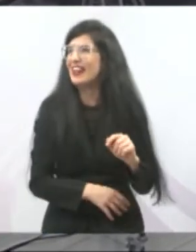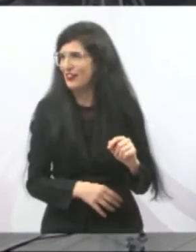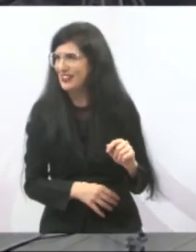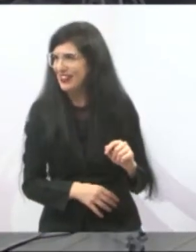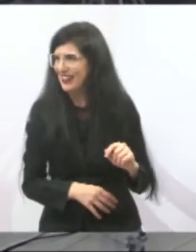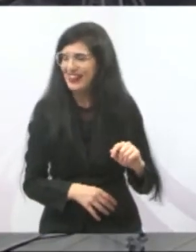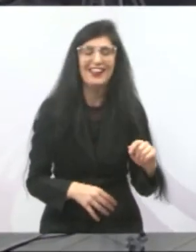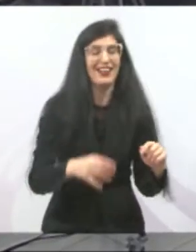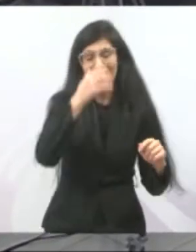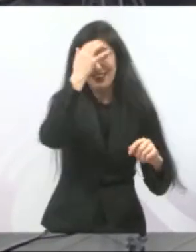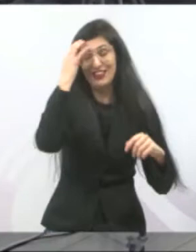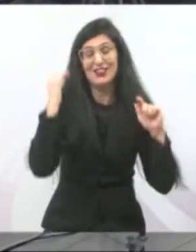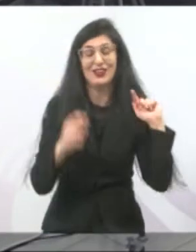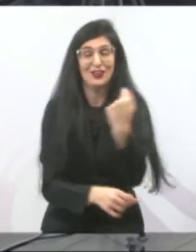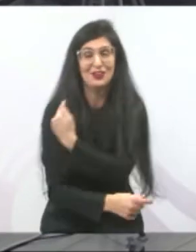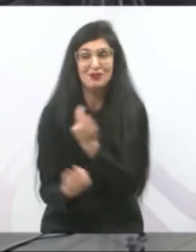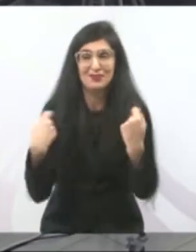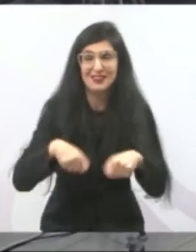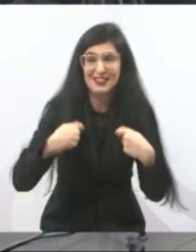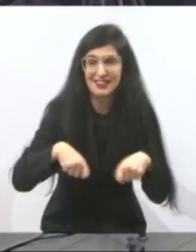Moção número 108.